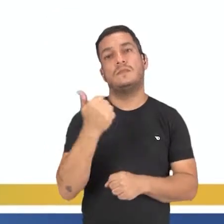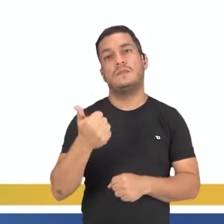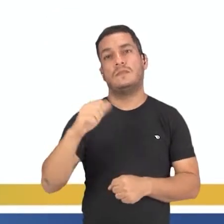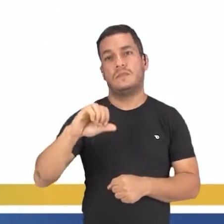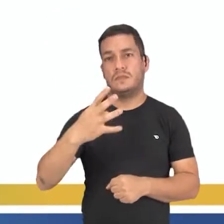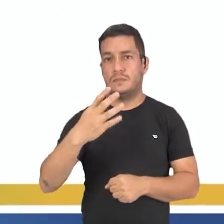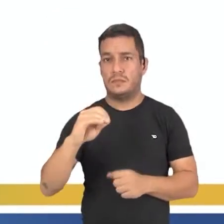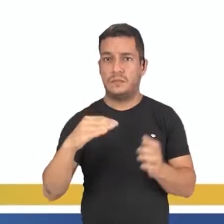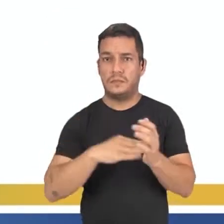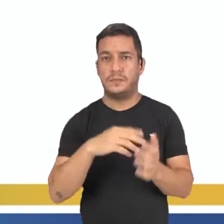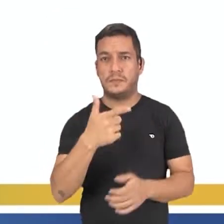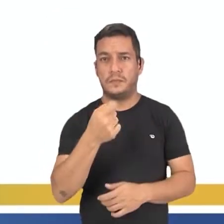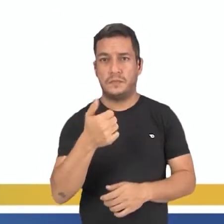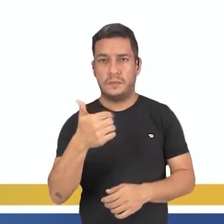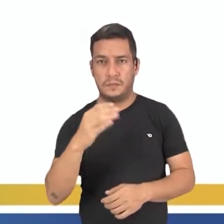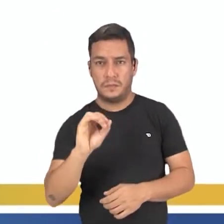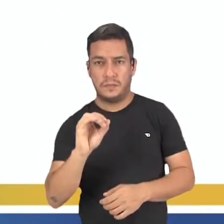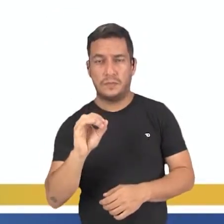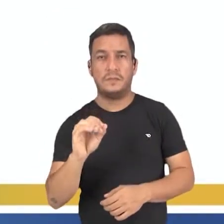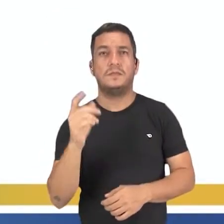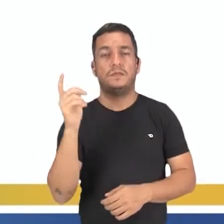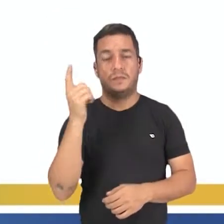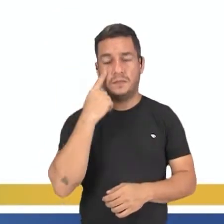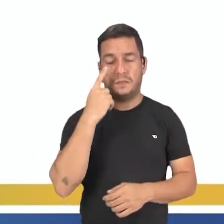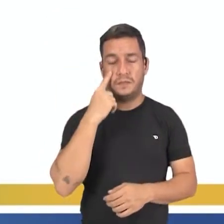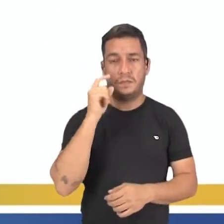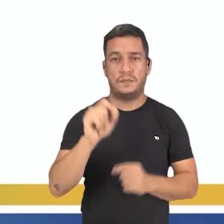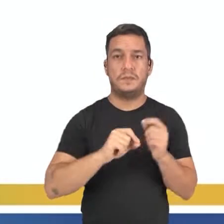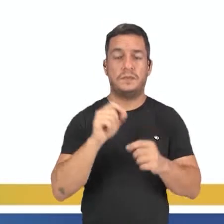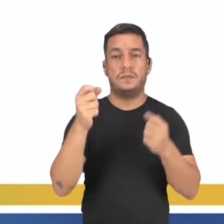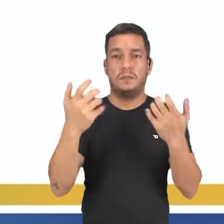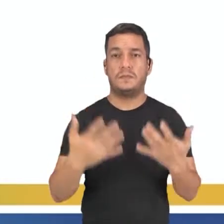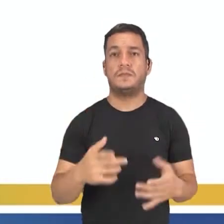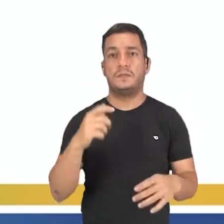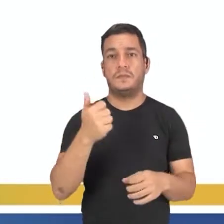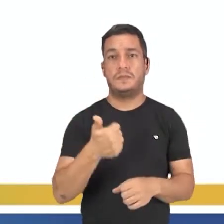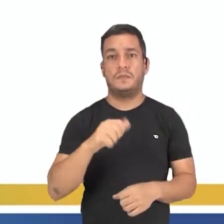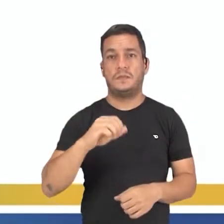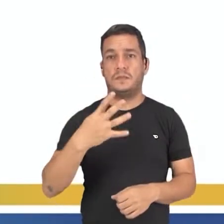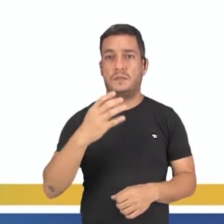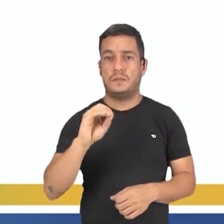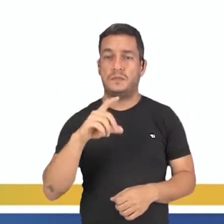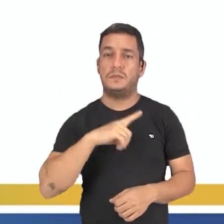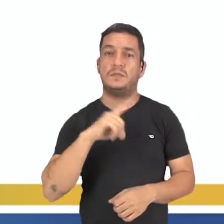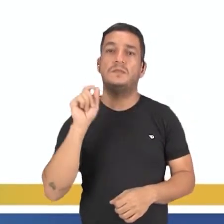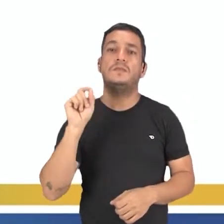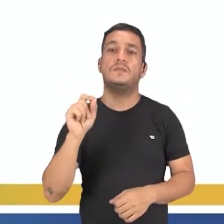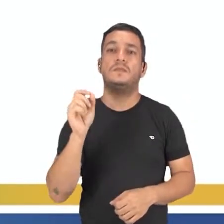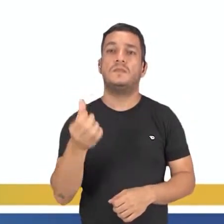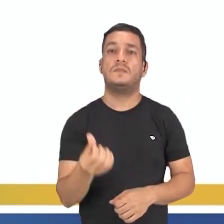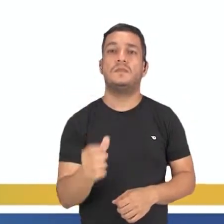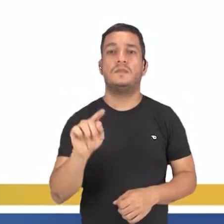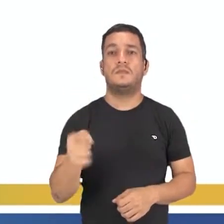1940 a 2010. Vejam só, a taxa de fecundidade, ele está dizendo aí que em 1940 havia